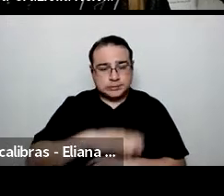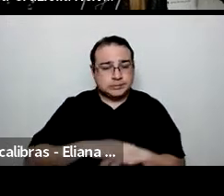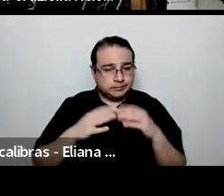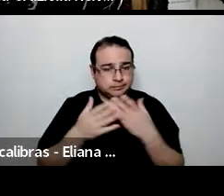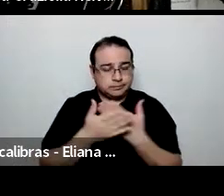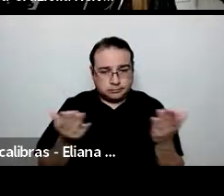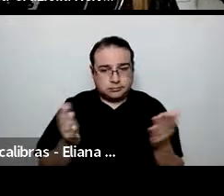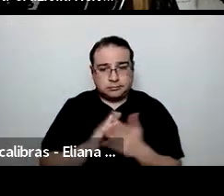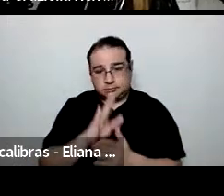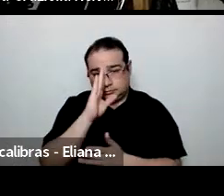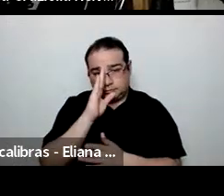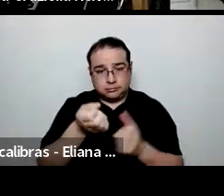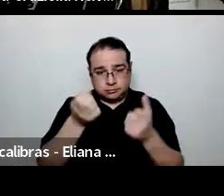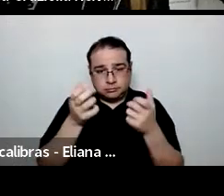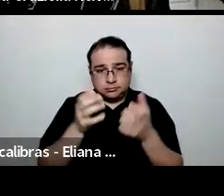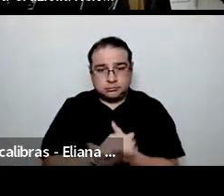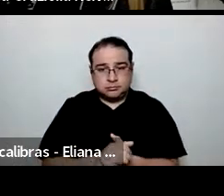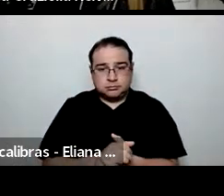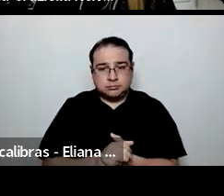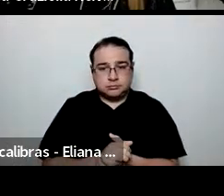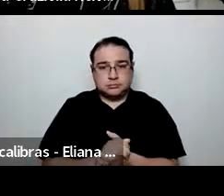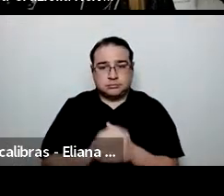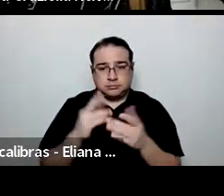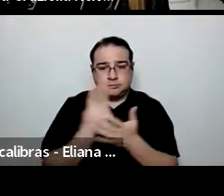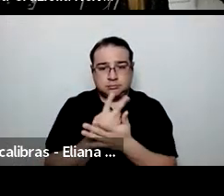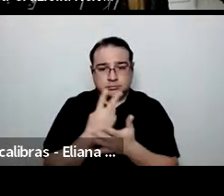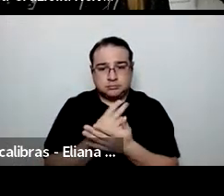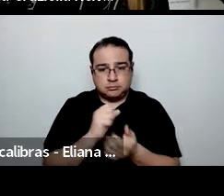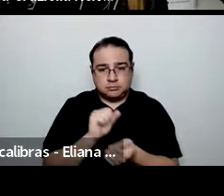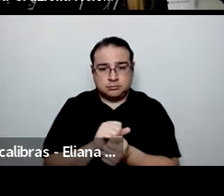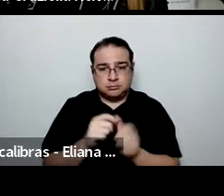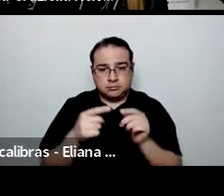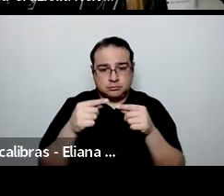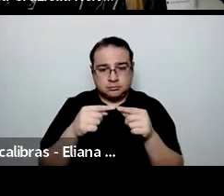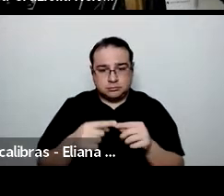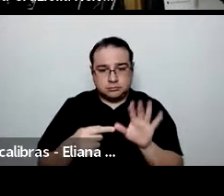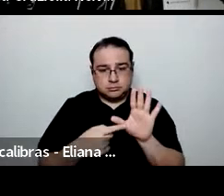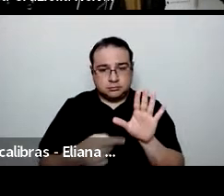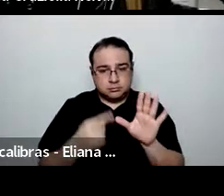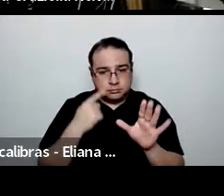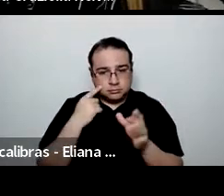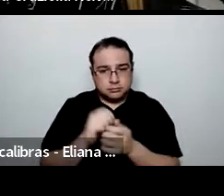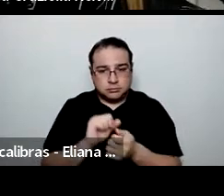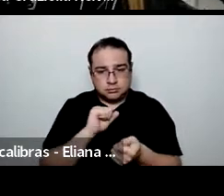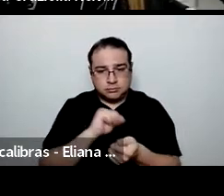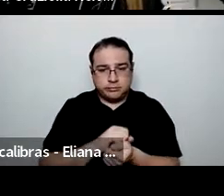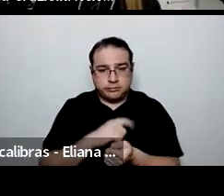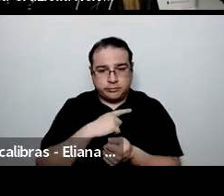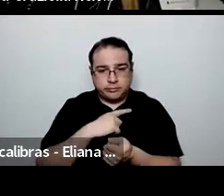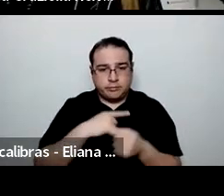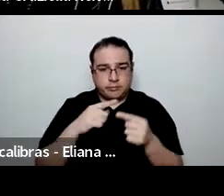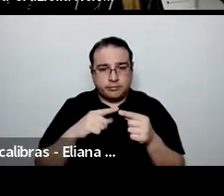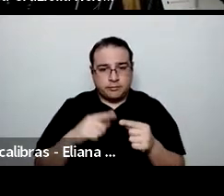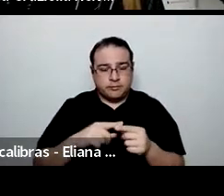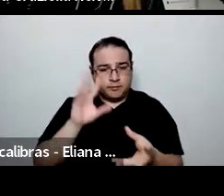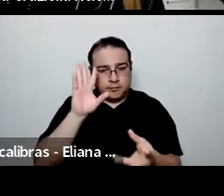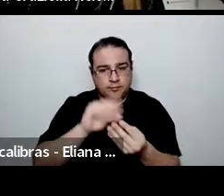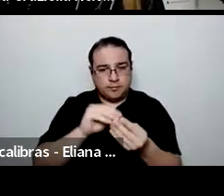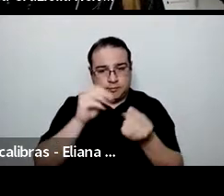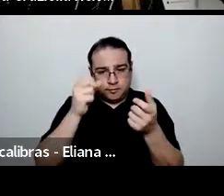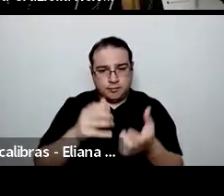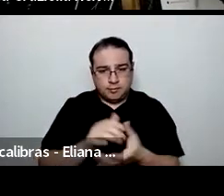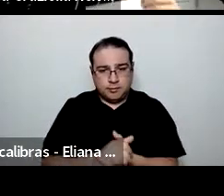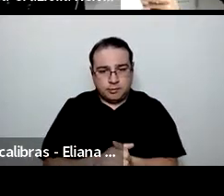vou direto ao ponto das irregularidades de propriedades constatada sem parecer conclusivo